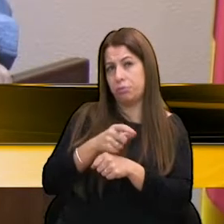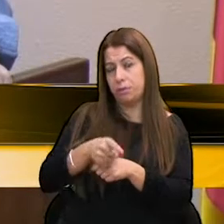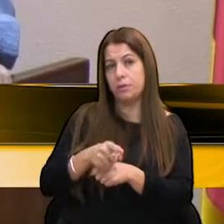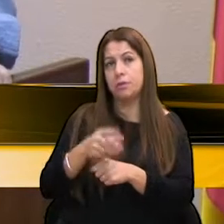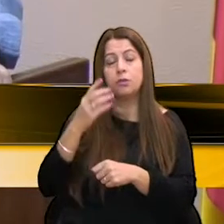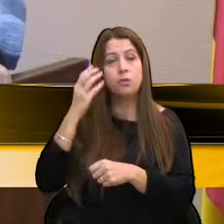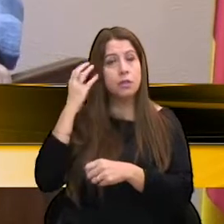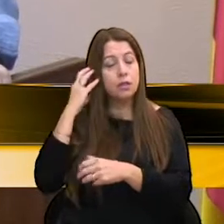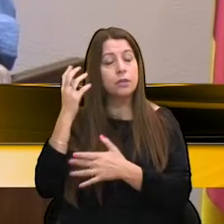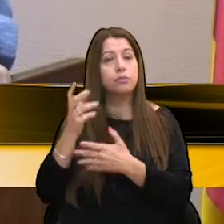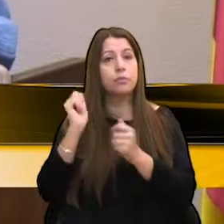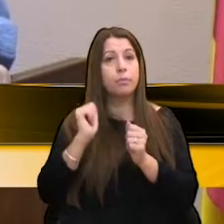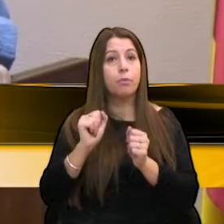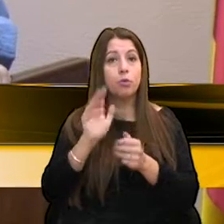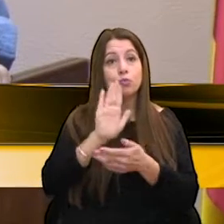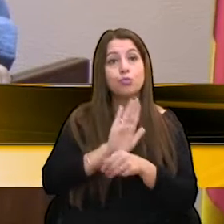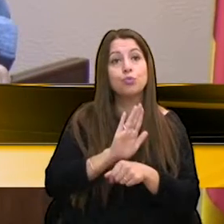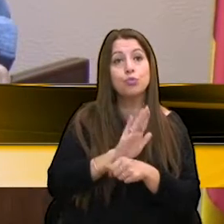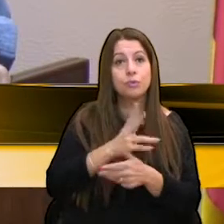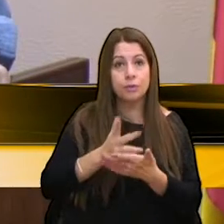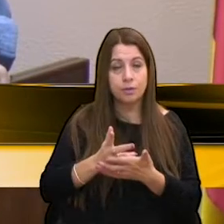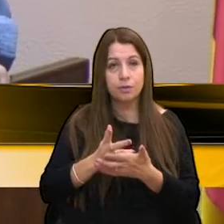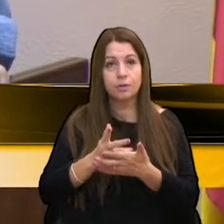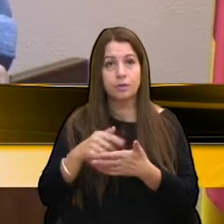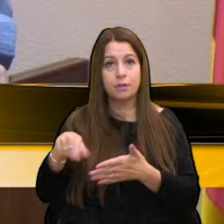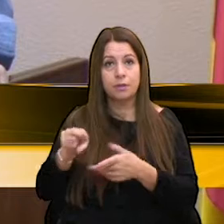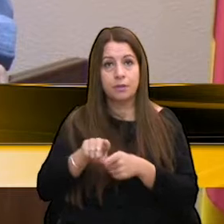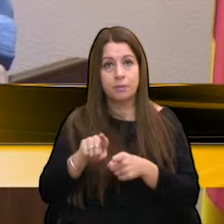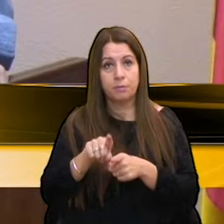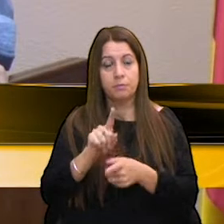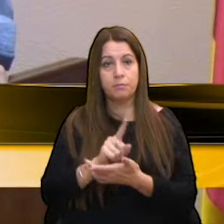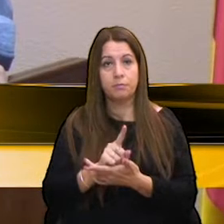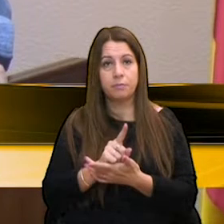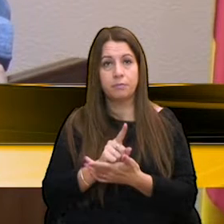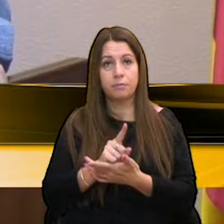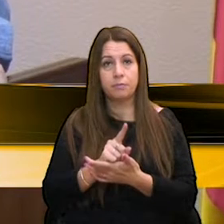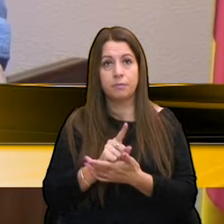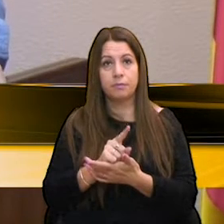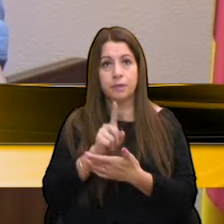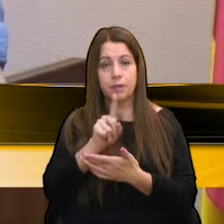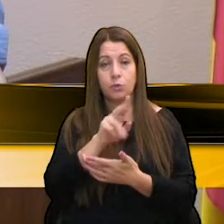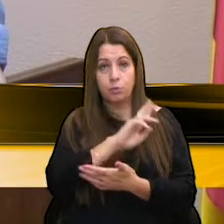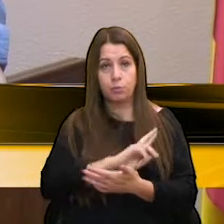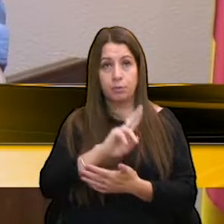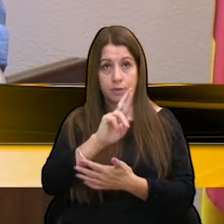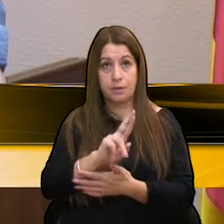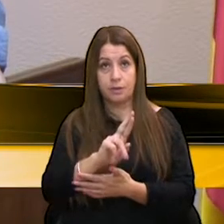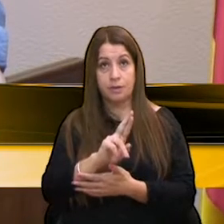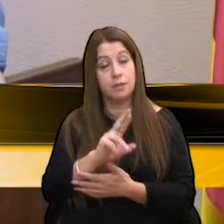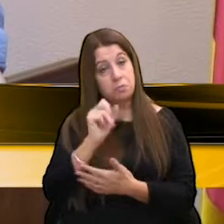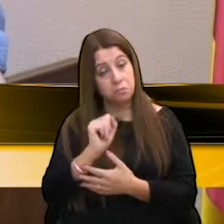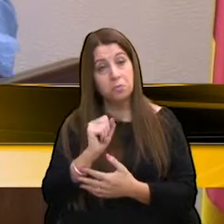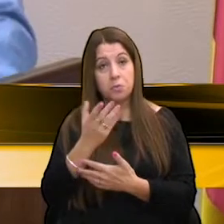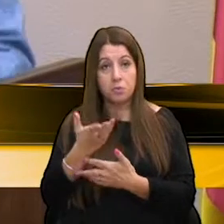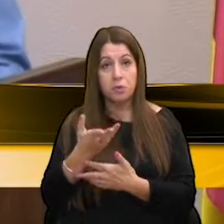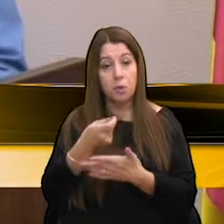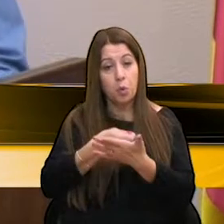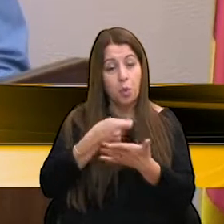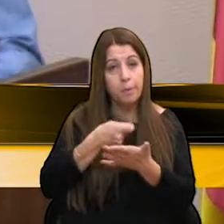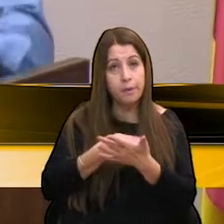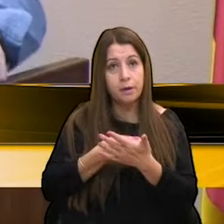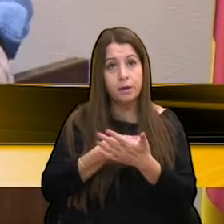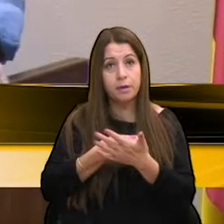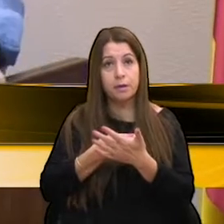em rádios, então pode nos auxiliar e pode também ser um dos representantes que possamos cobrar